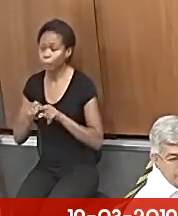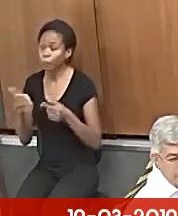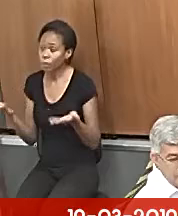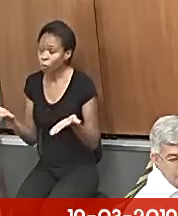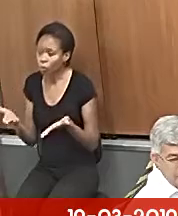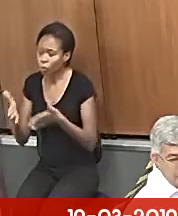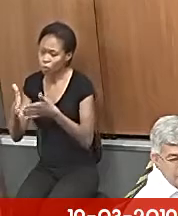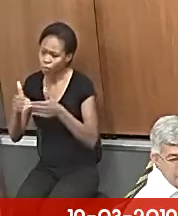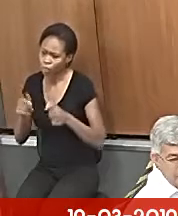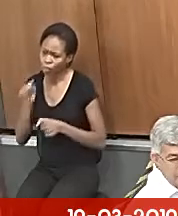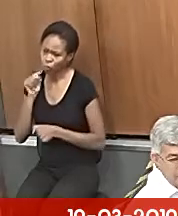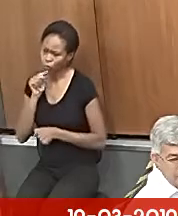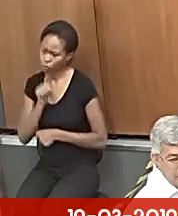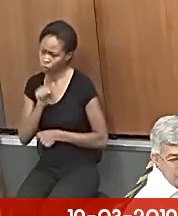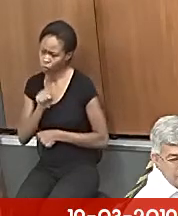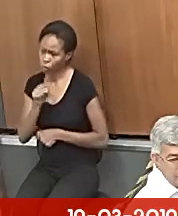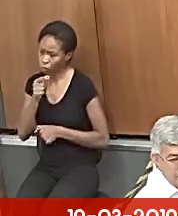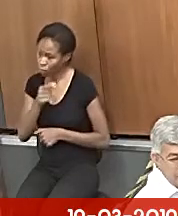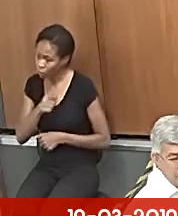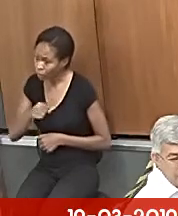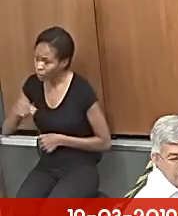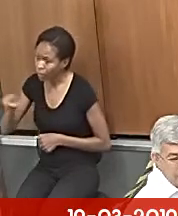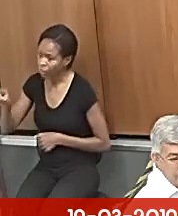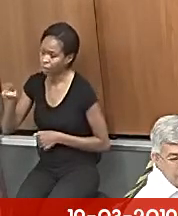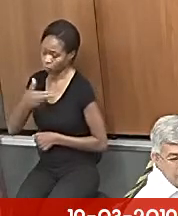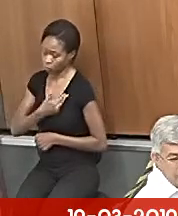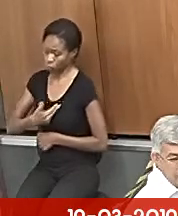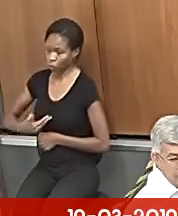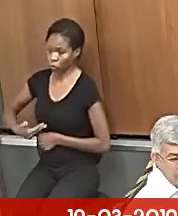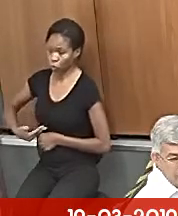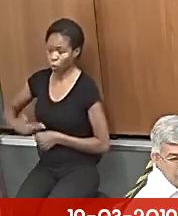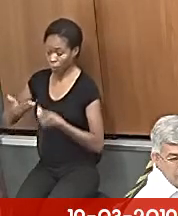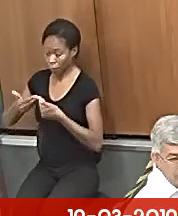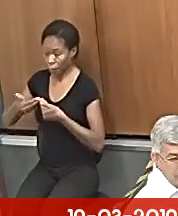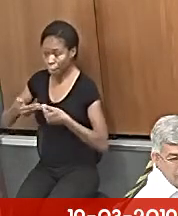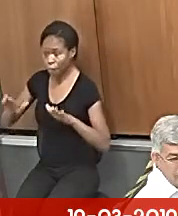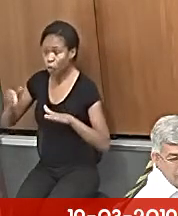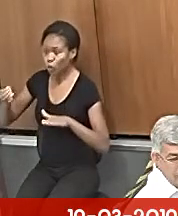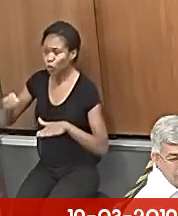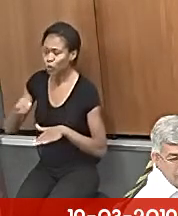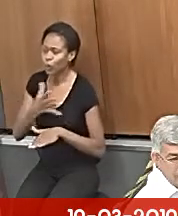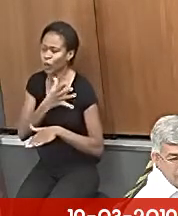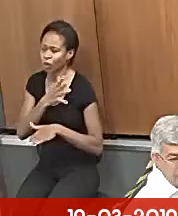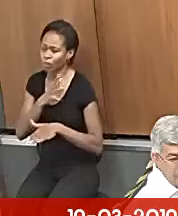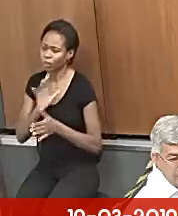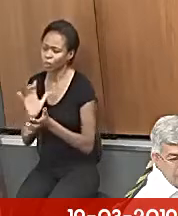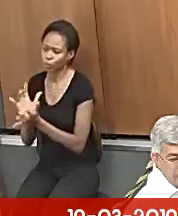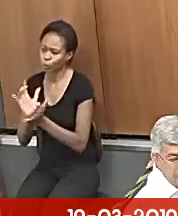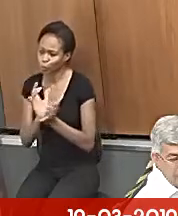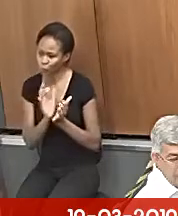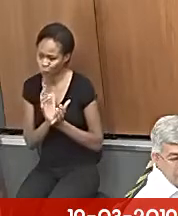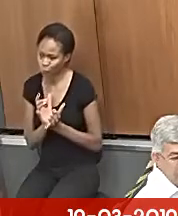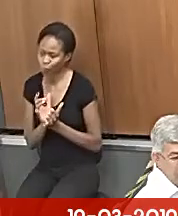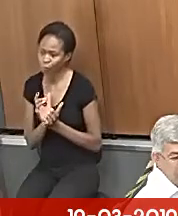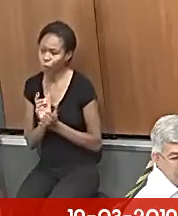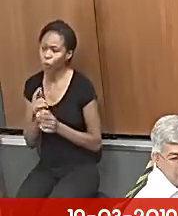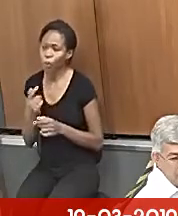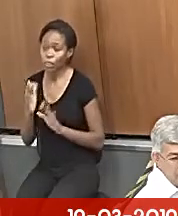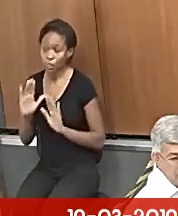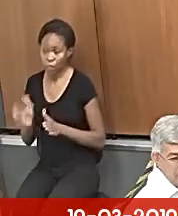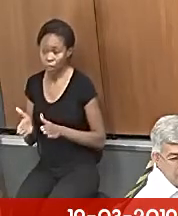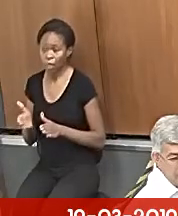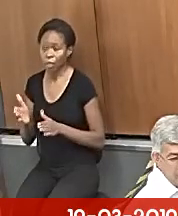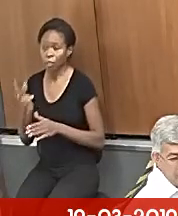leve para o governador para que abra novas turmas que depois criou aqui escutas foram duas turmas aquilo na minha escola